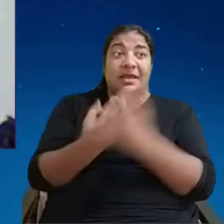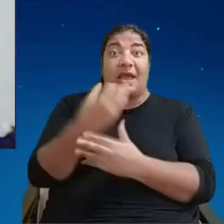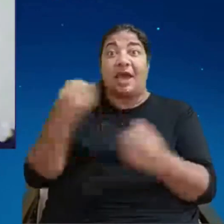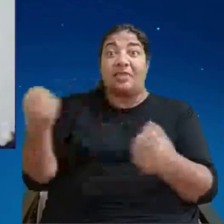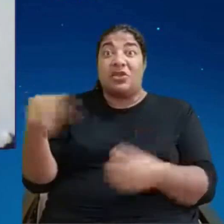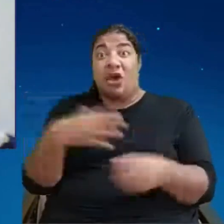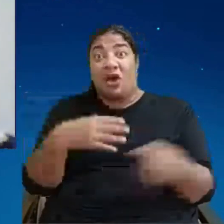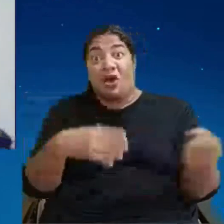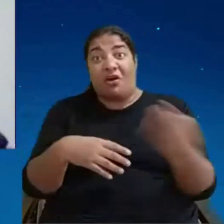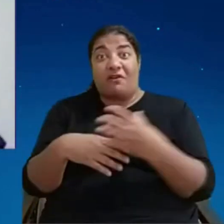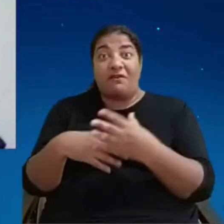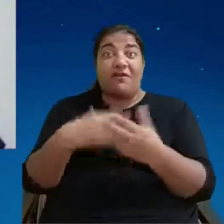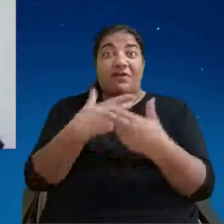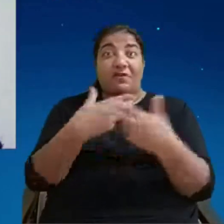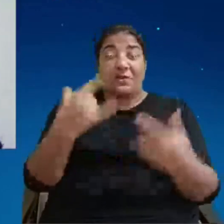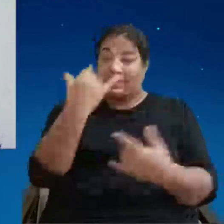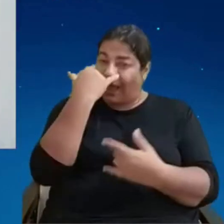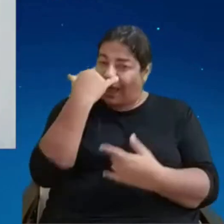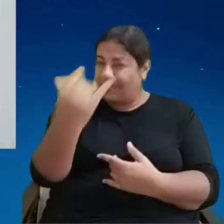sei se eu respondi, Paty.